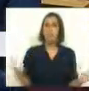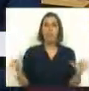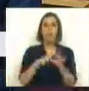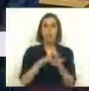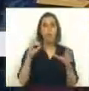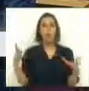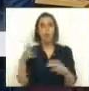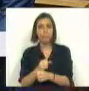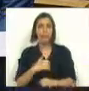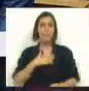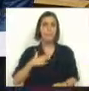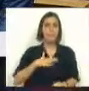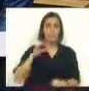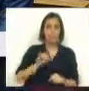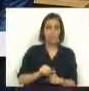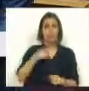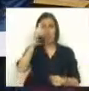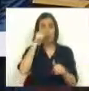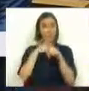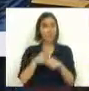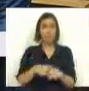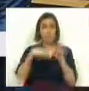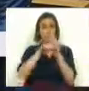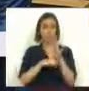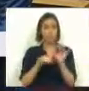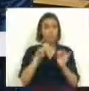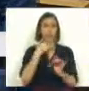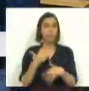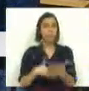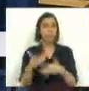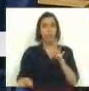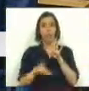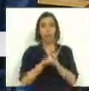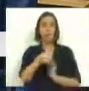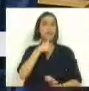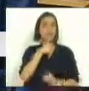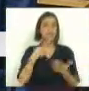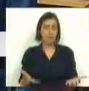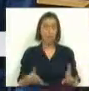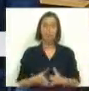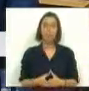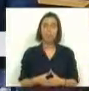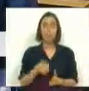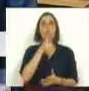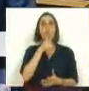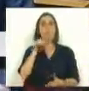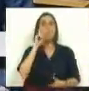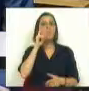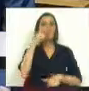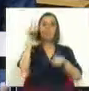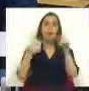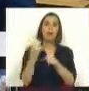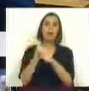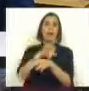ou extinção das empresas locais que não respeitem os requisitos de viabilidade legalmente determinados e de como assegurar aos